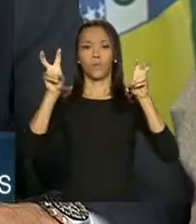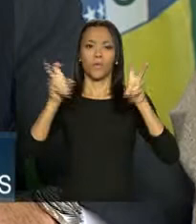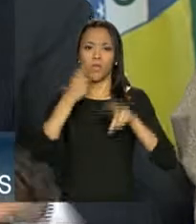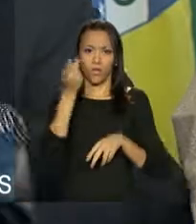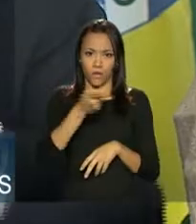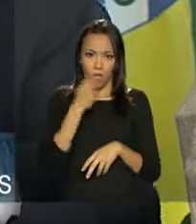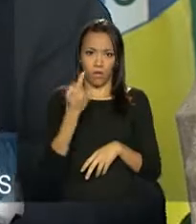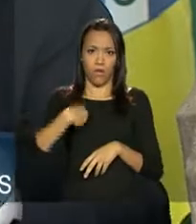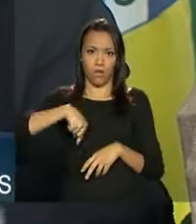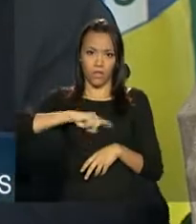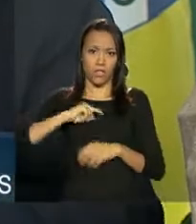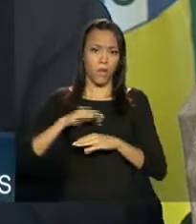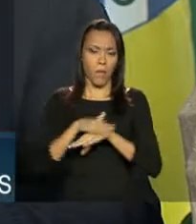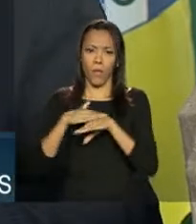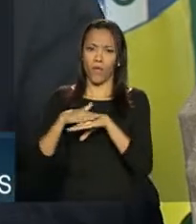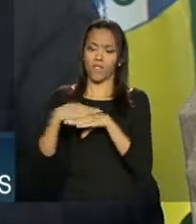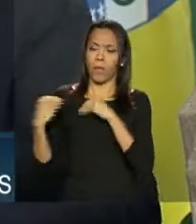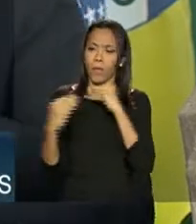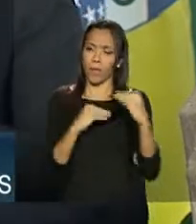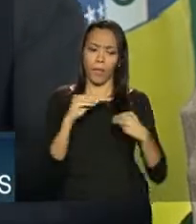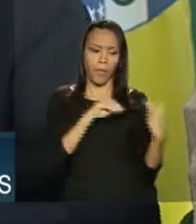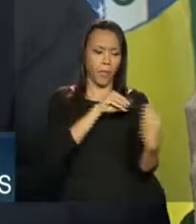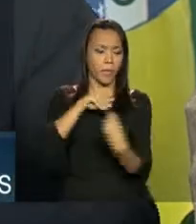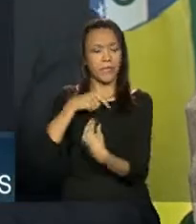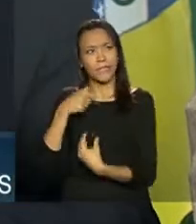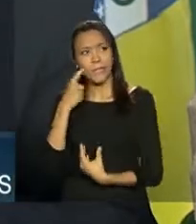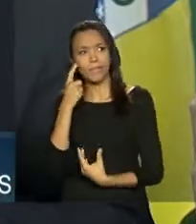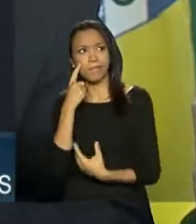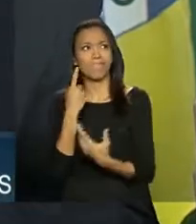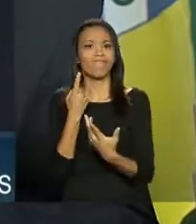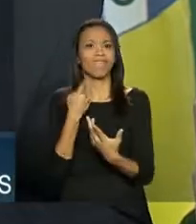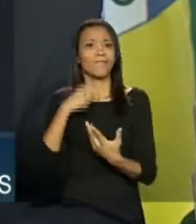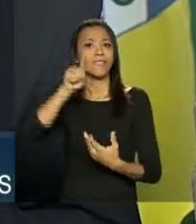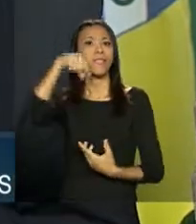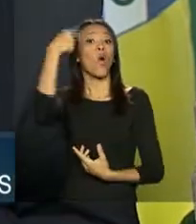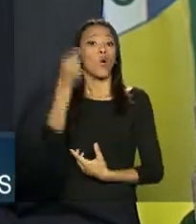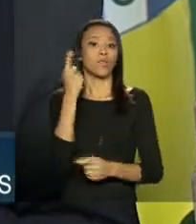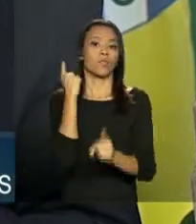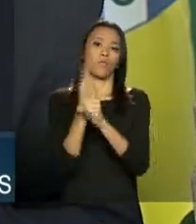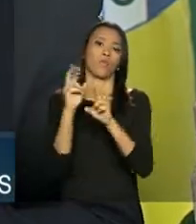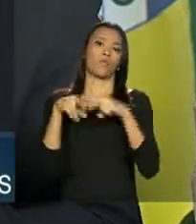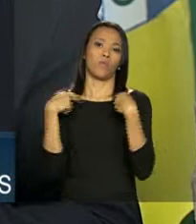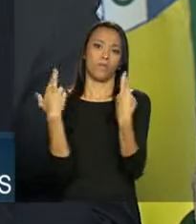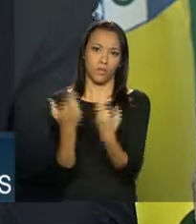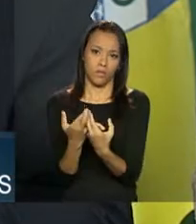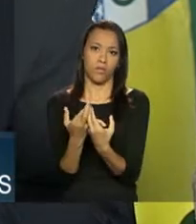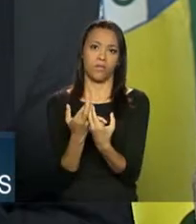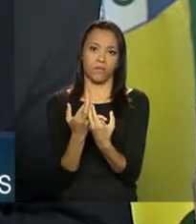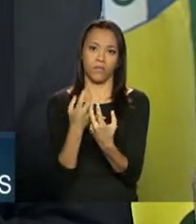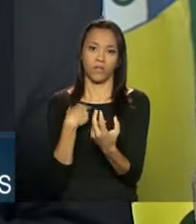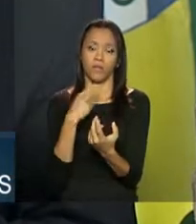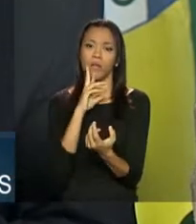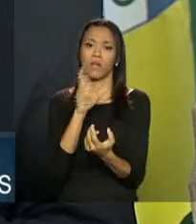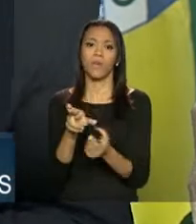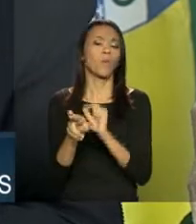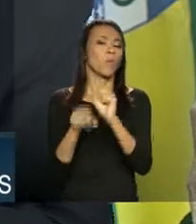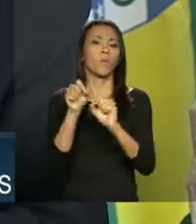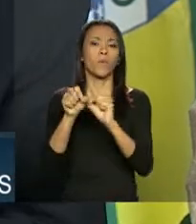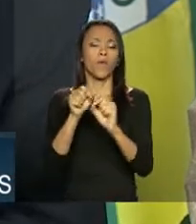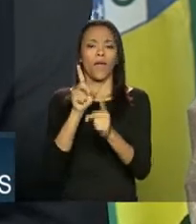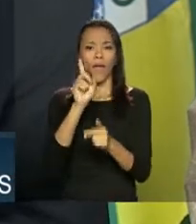estamos que discutimos também e e vim trazer na próxima reunião é a